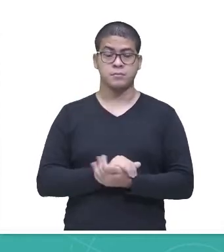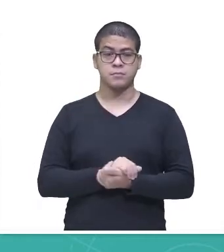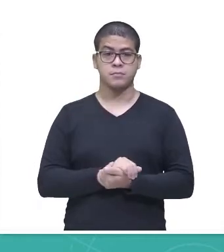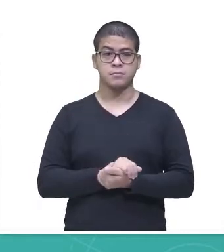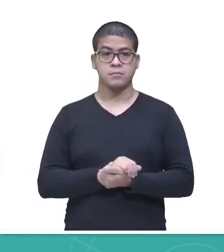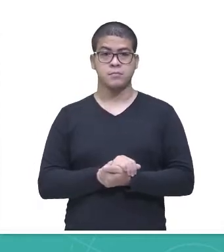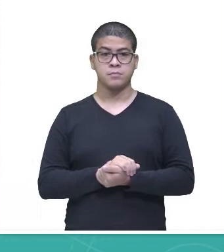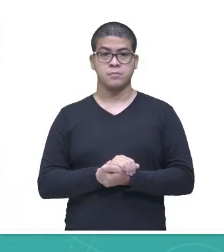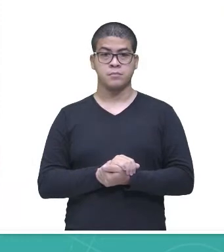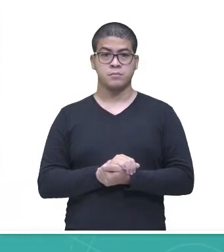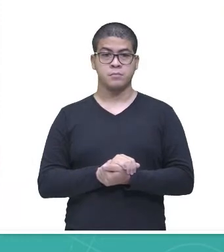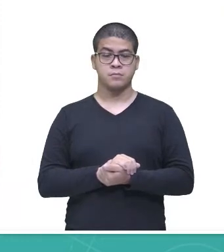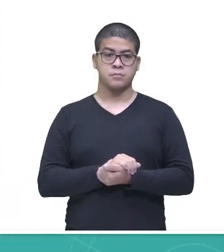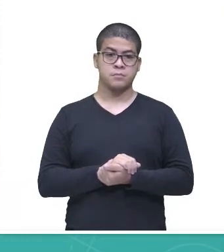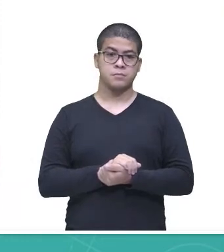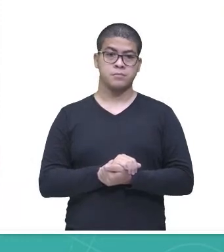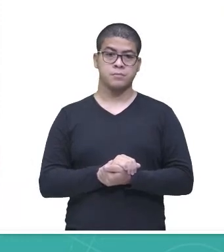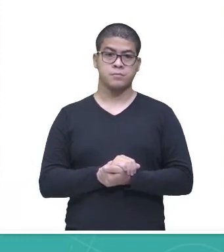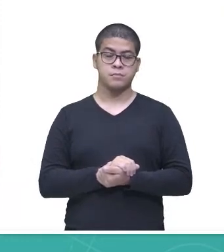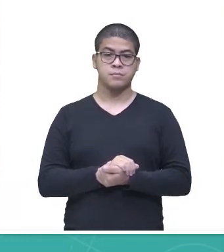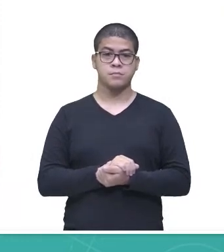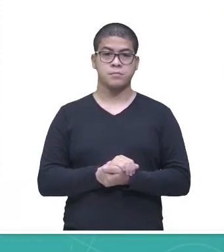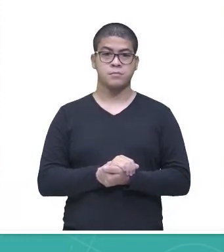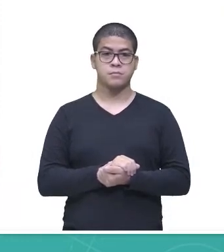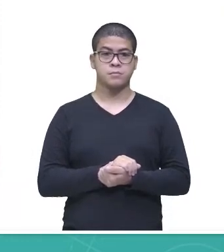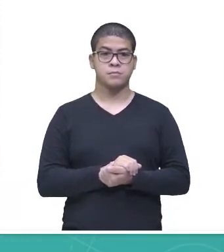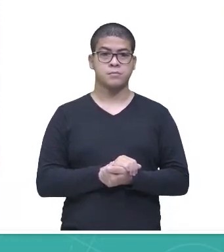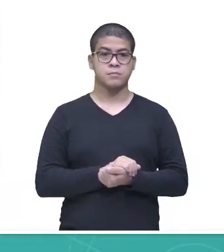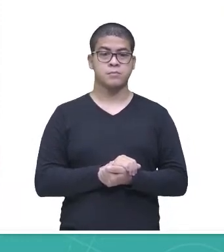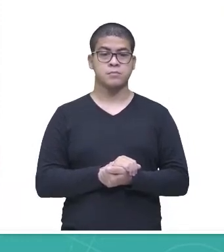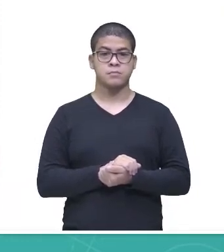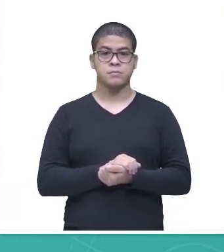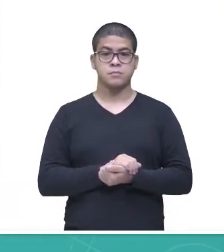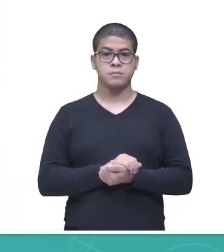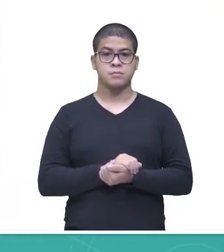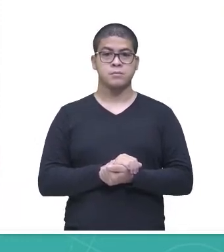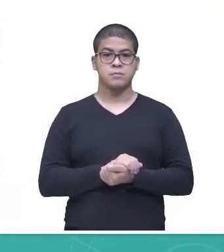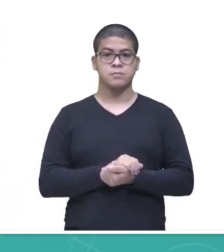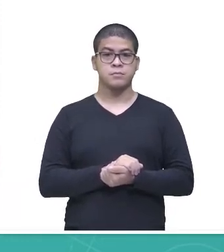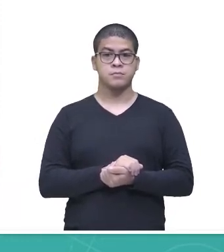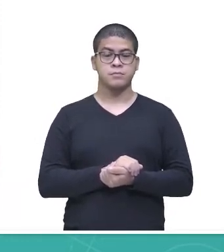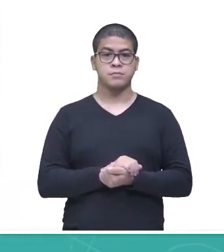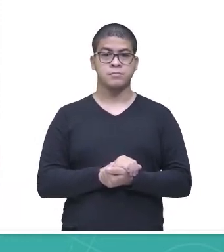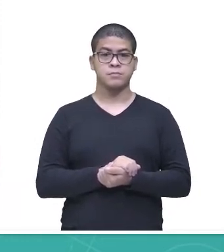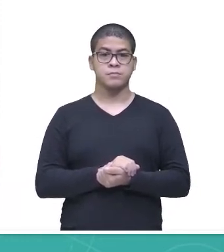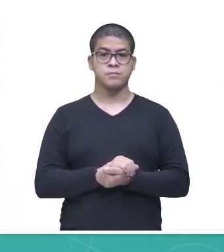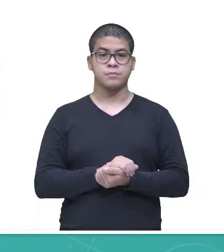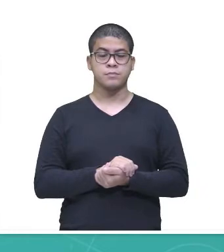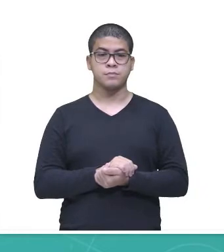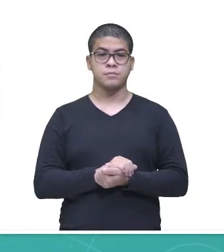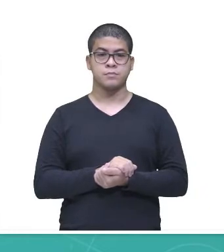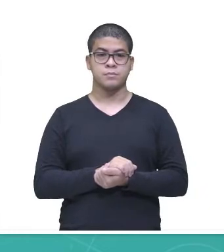5 menos 4, que é igual a 1. Então, a gente obtém aqui 13 minutos.